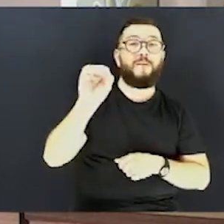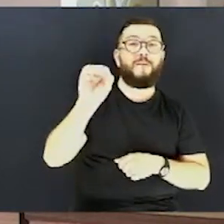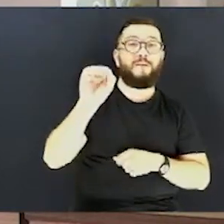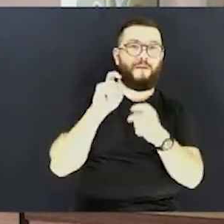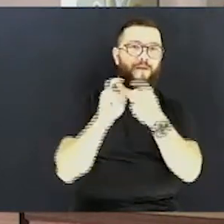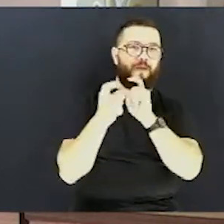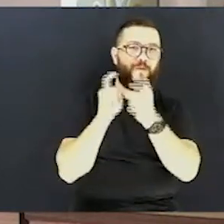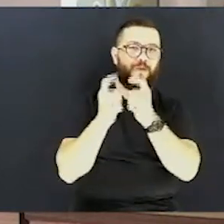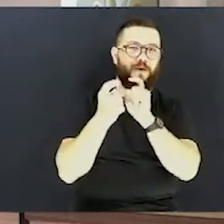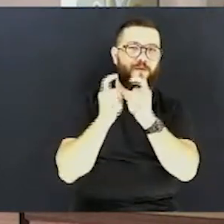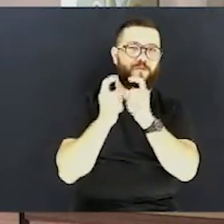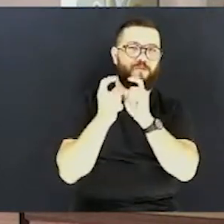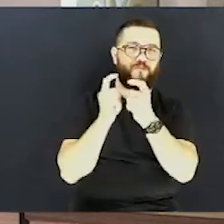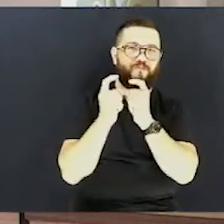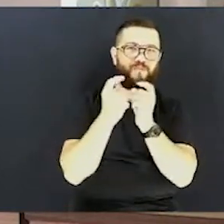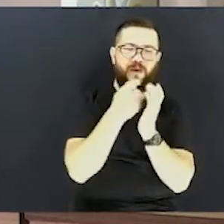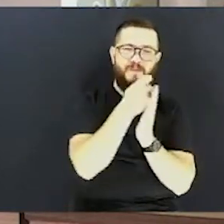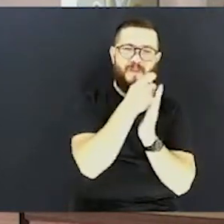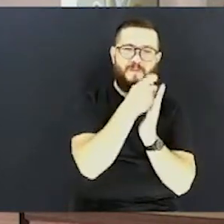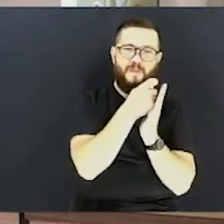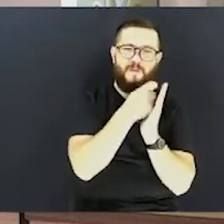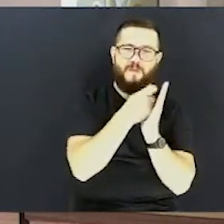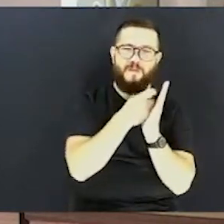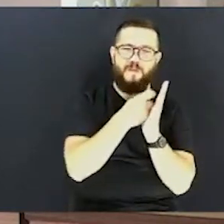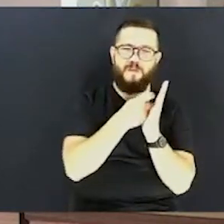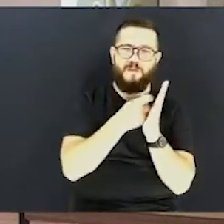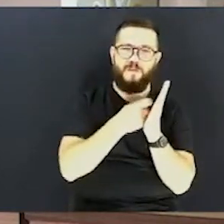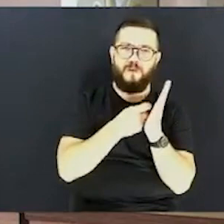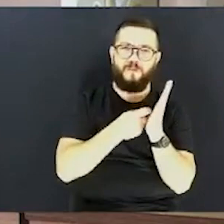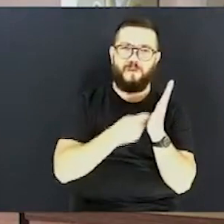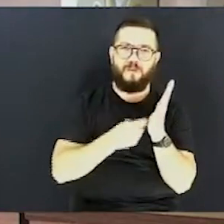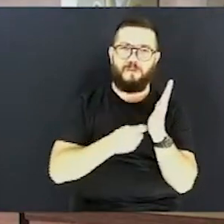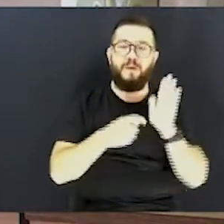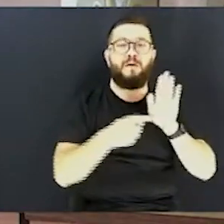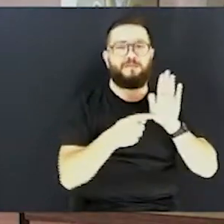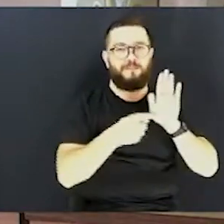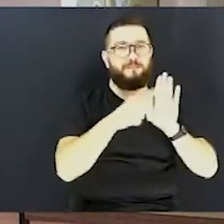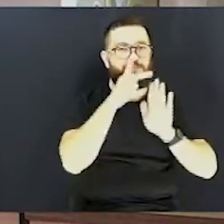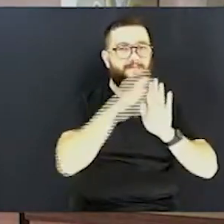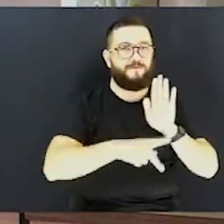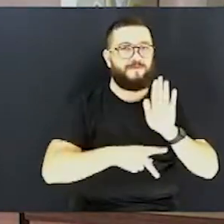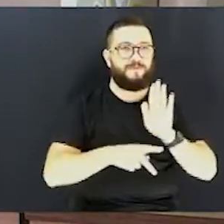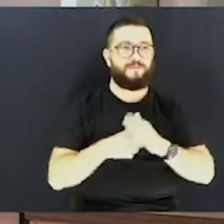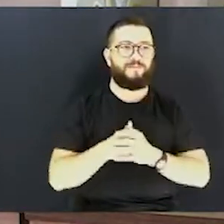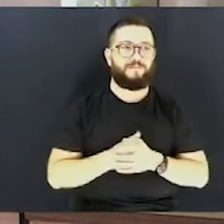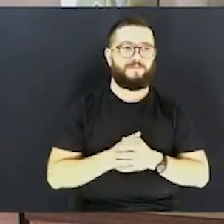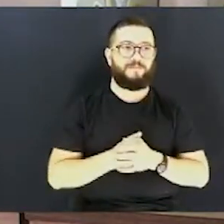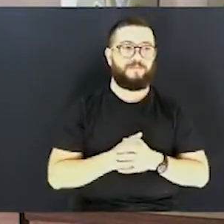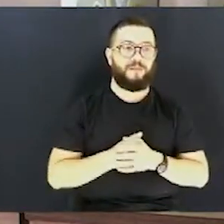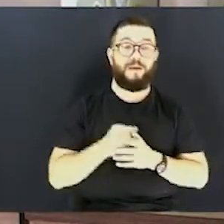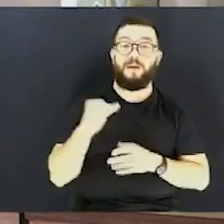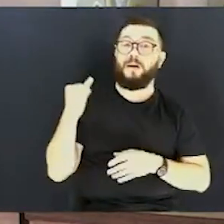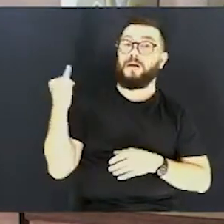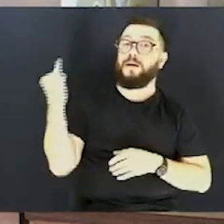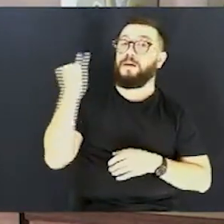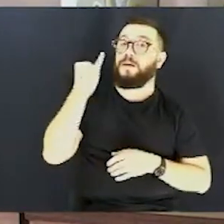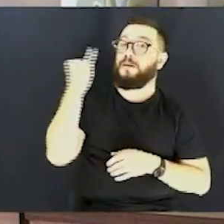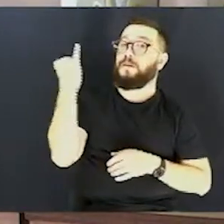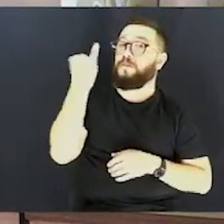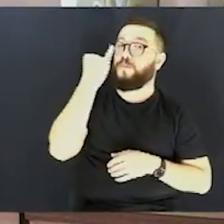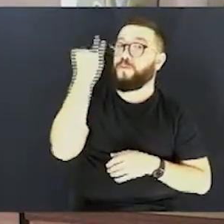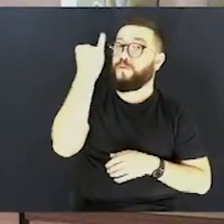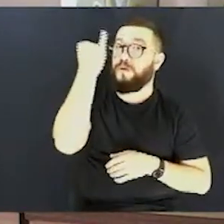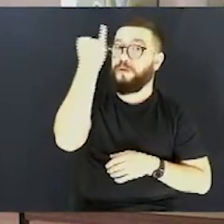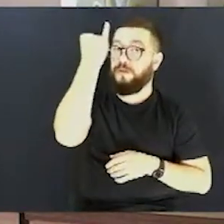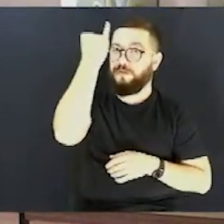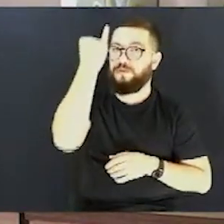documento final que foi apresentado na prefeitura e que estamos votando nessa data aqui. Também é importante ressaltar que temos aqui um parecer